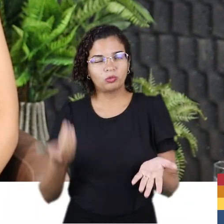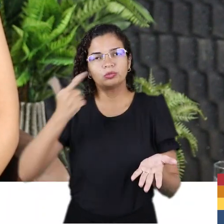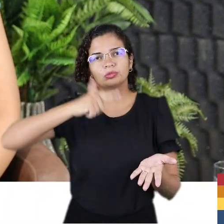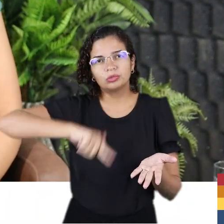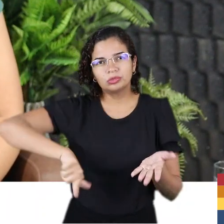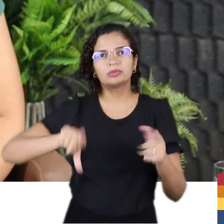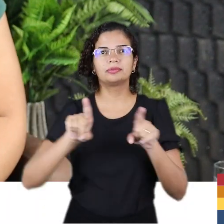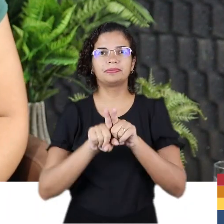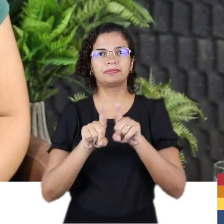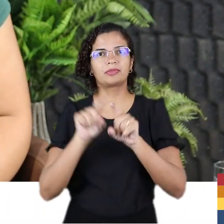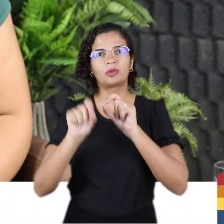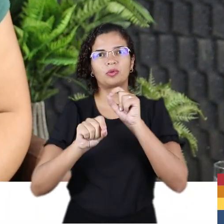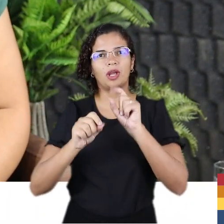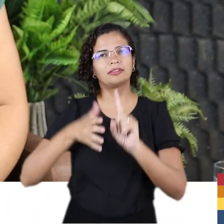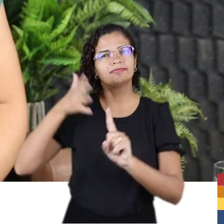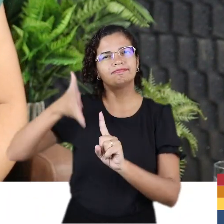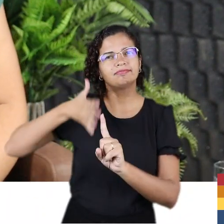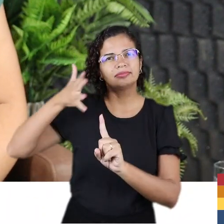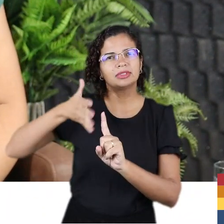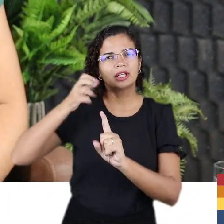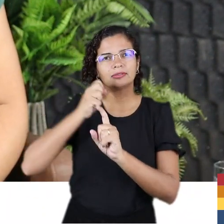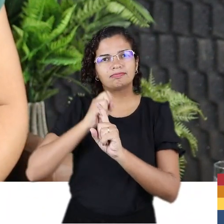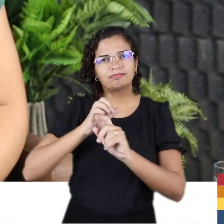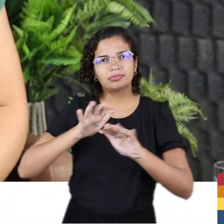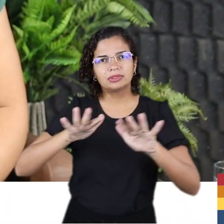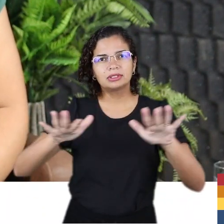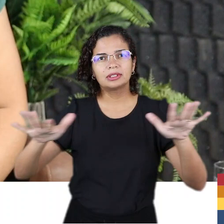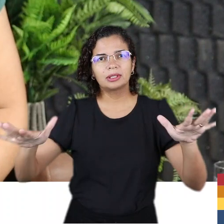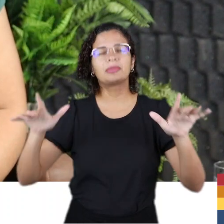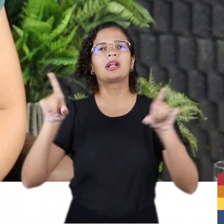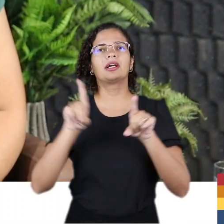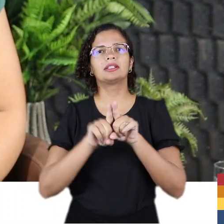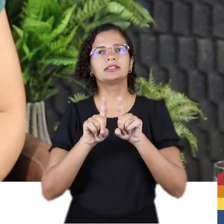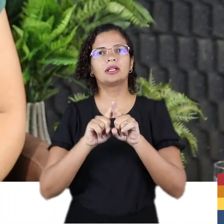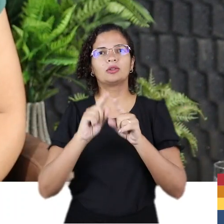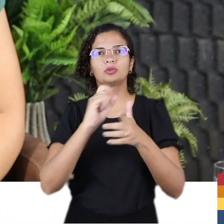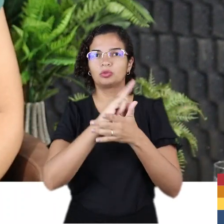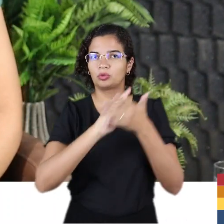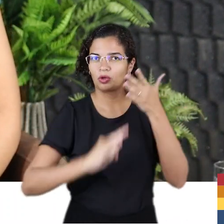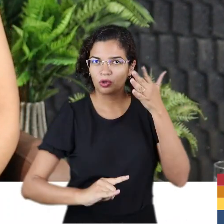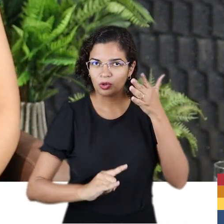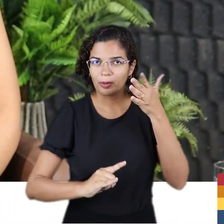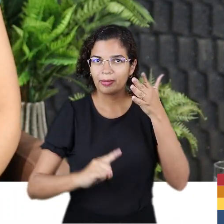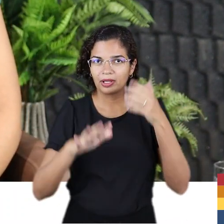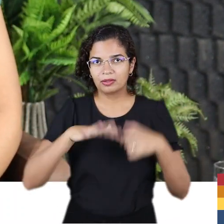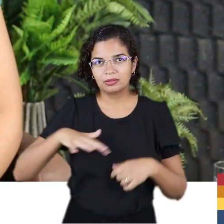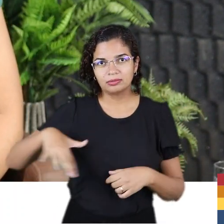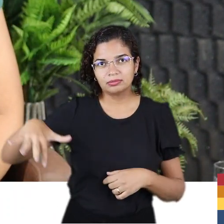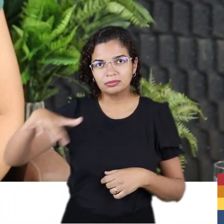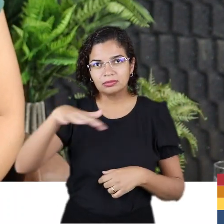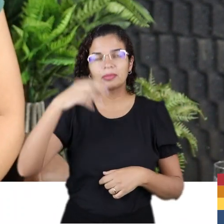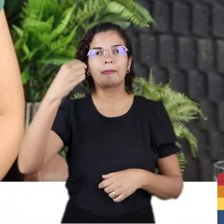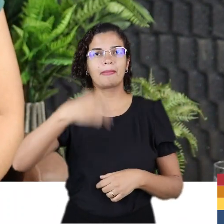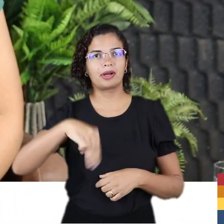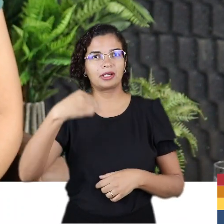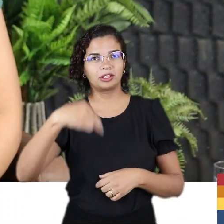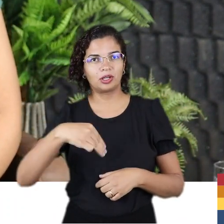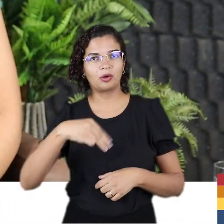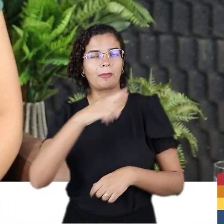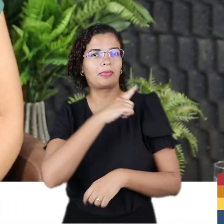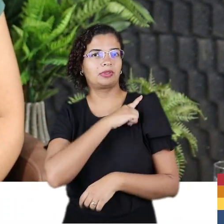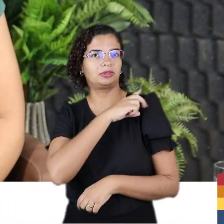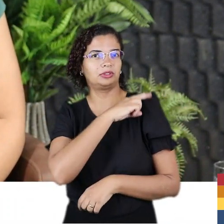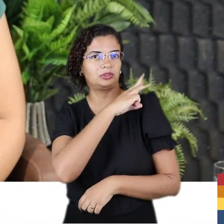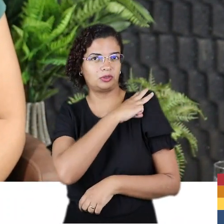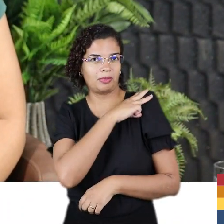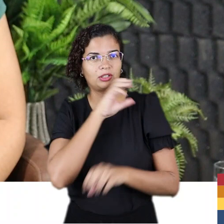seminários de disseminação do documento do território maranhense para o ensino médio e nós temos de forma